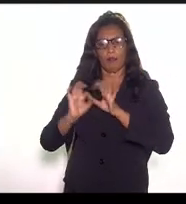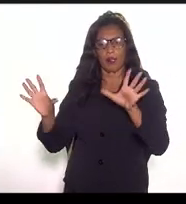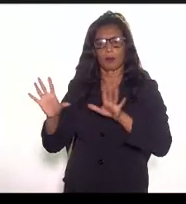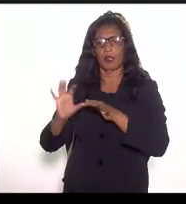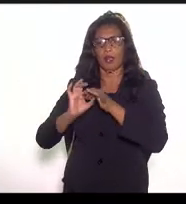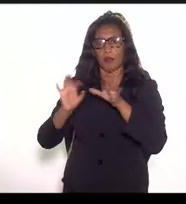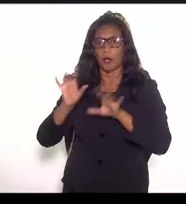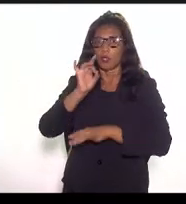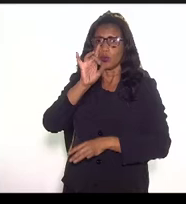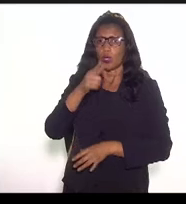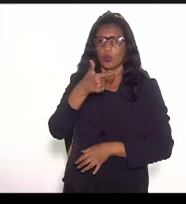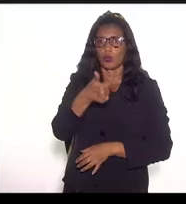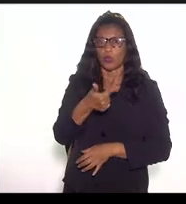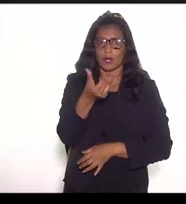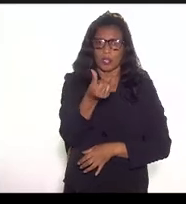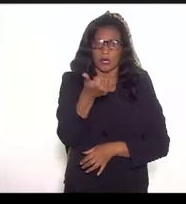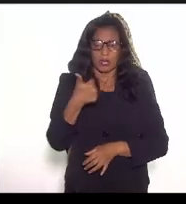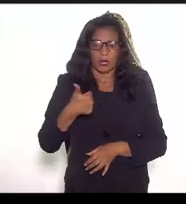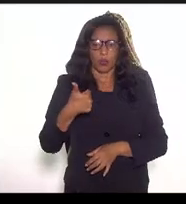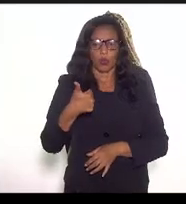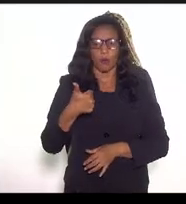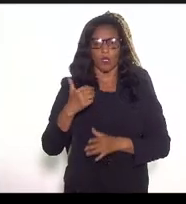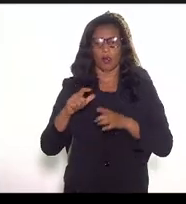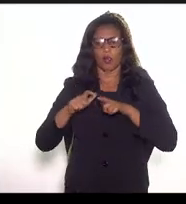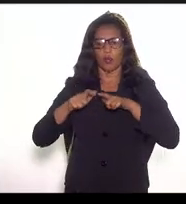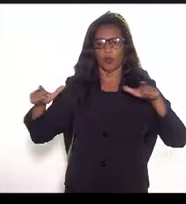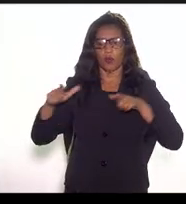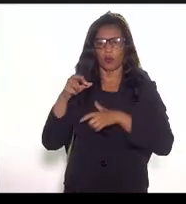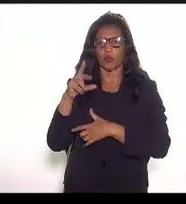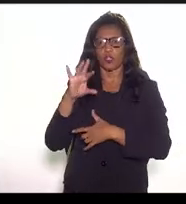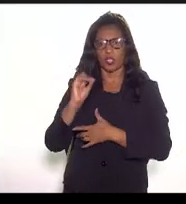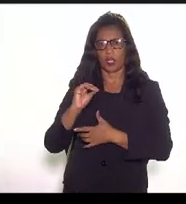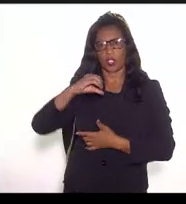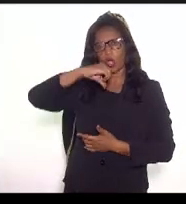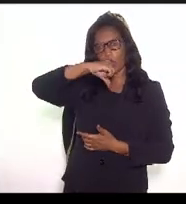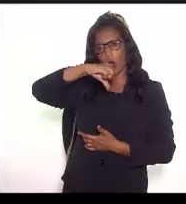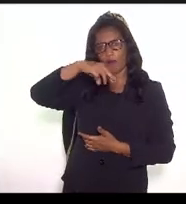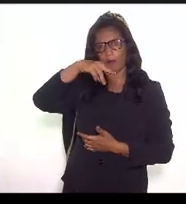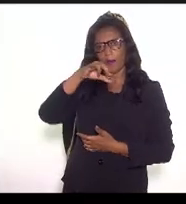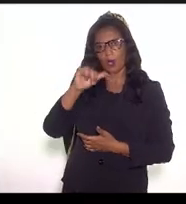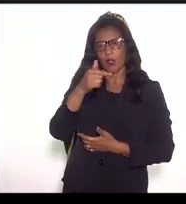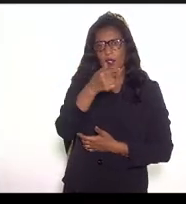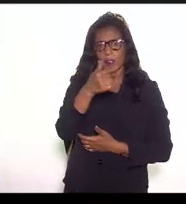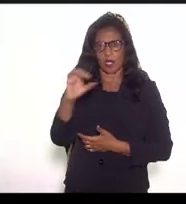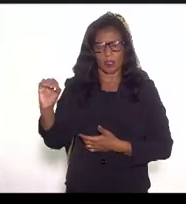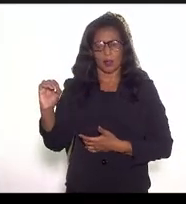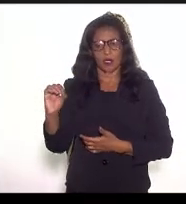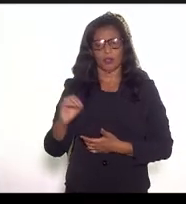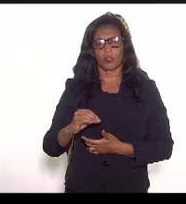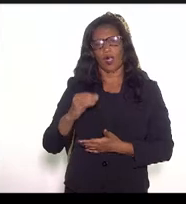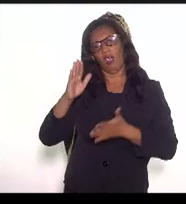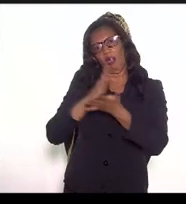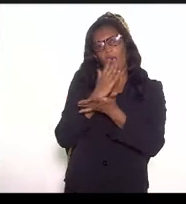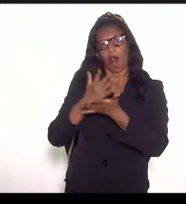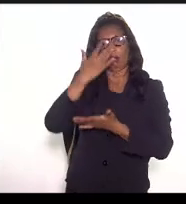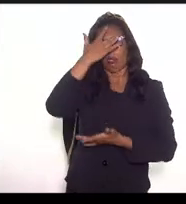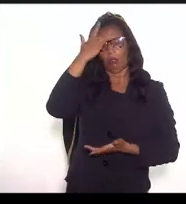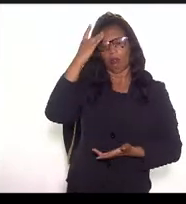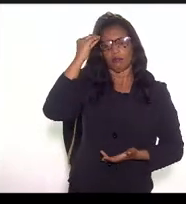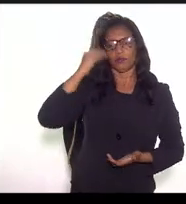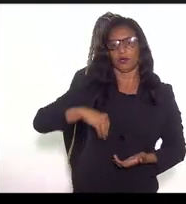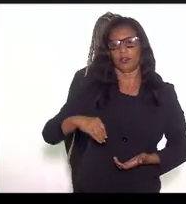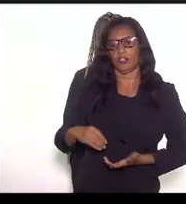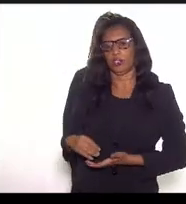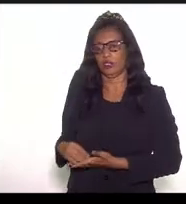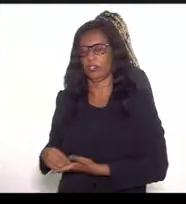liberou 261, e o volume de crédito foi de aproximadamente 9.700.000. Algumas desistem, né? Enfim, por isso o número diminui